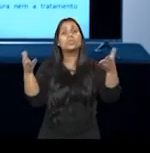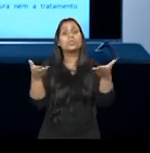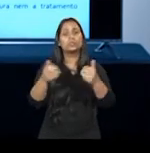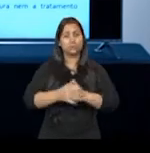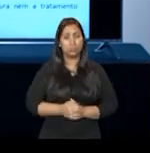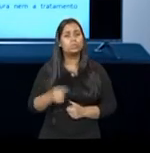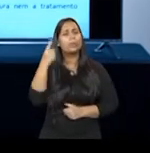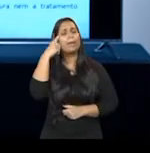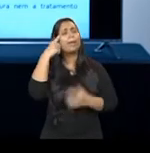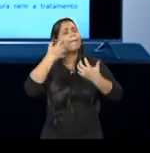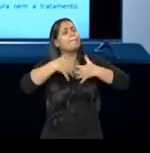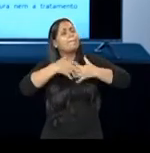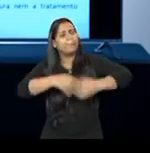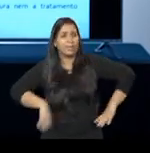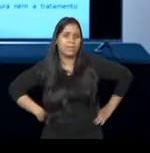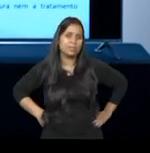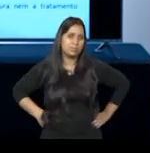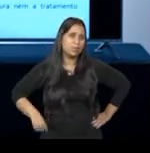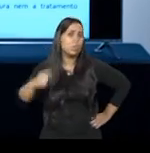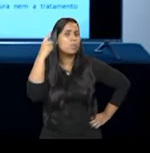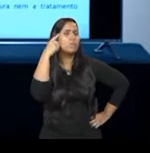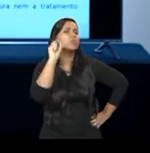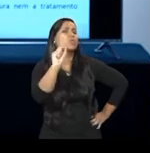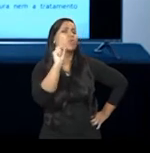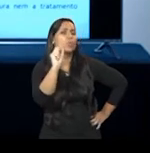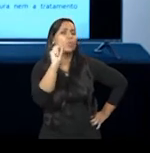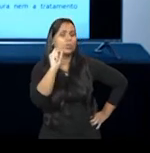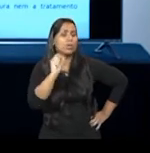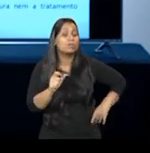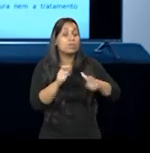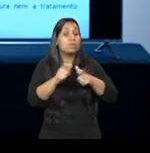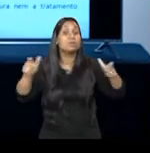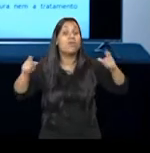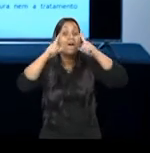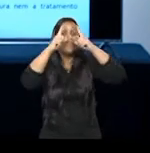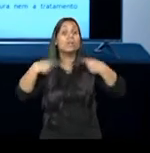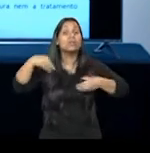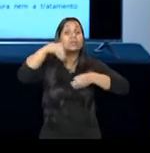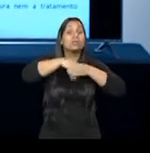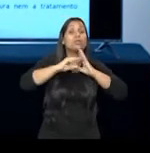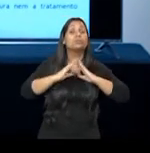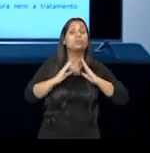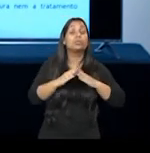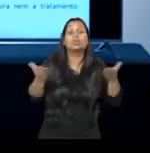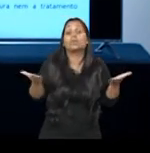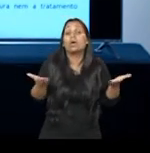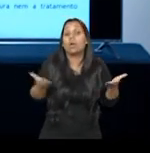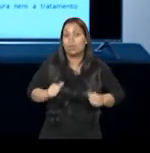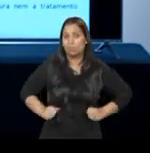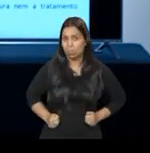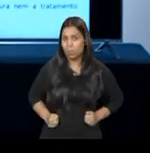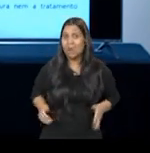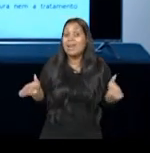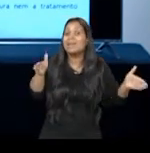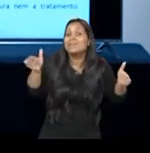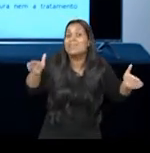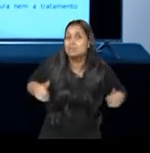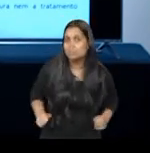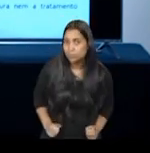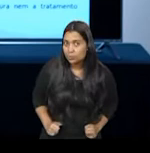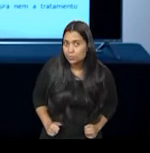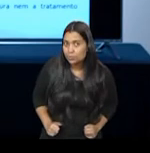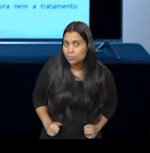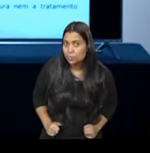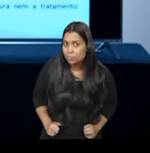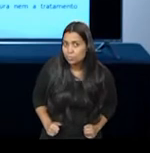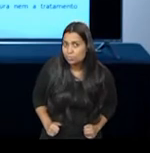aqui. Reflita um pouco, pessoal, o que você pensa sobre esse aumento da violência doméstica que está acontecendo neste momento agora,